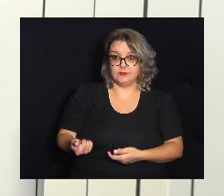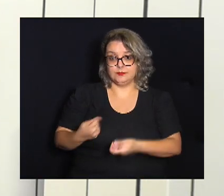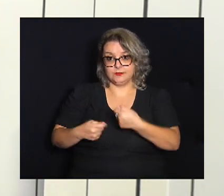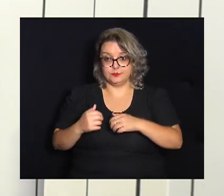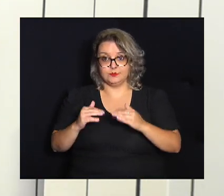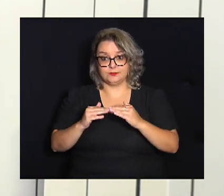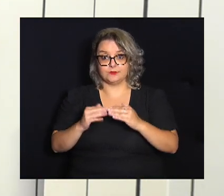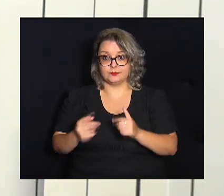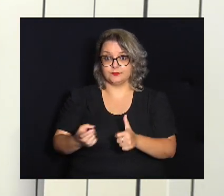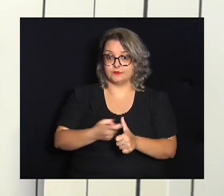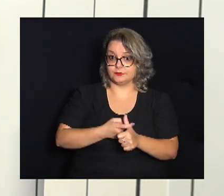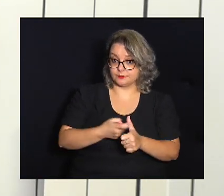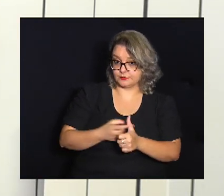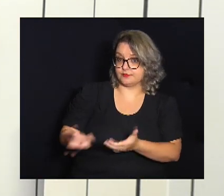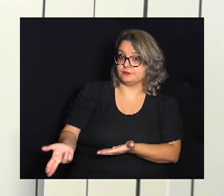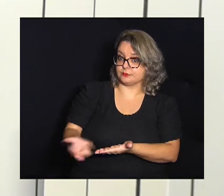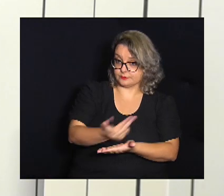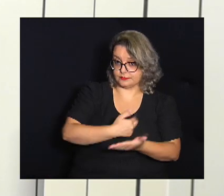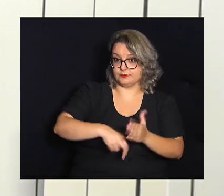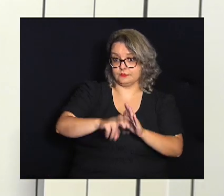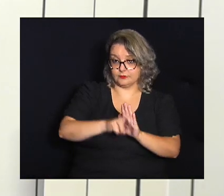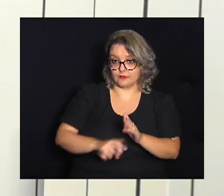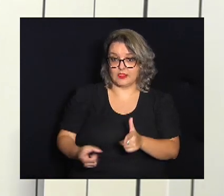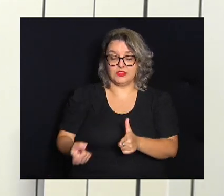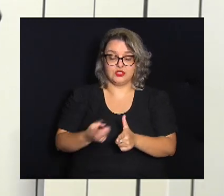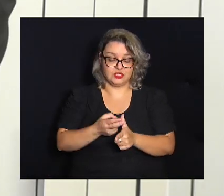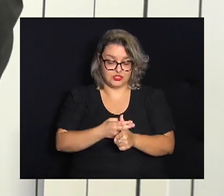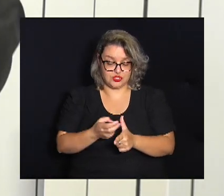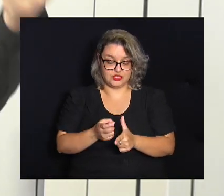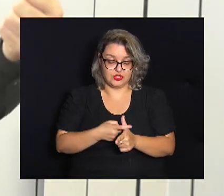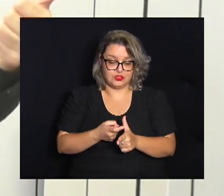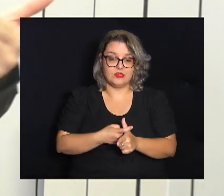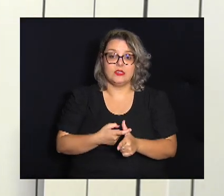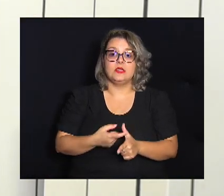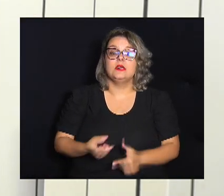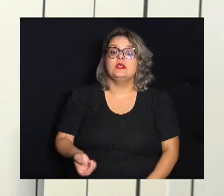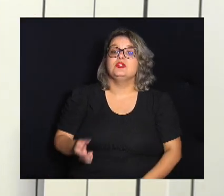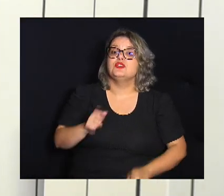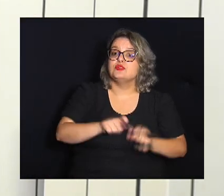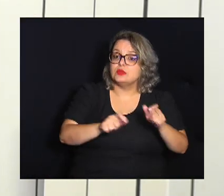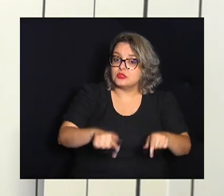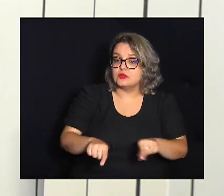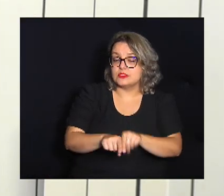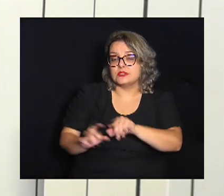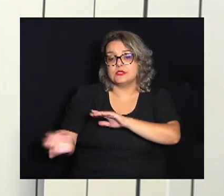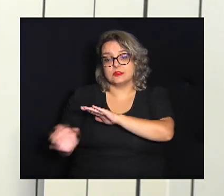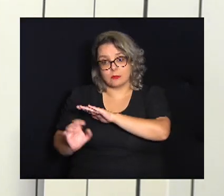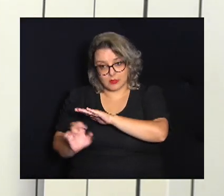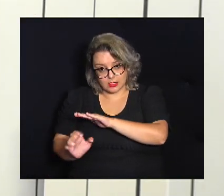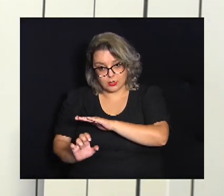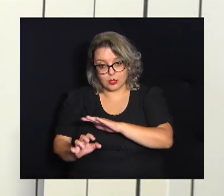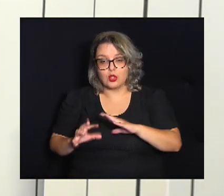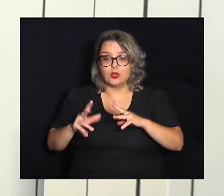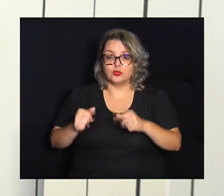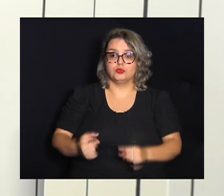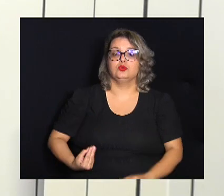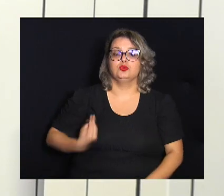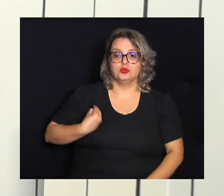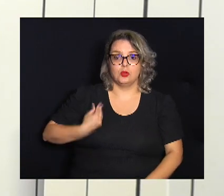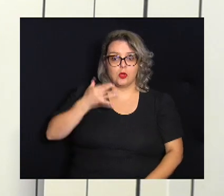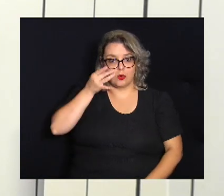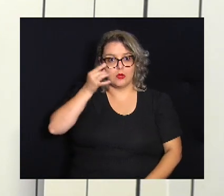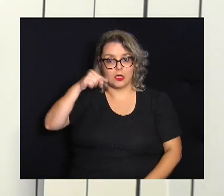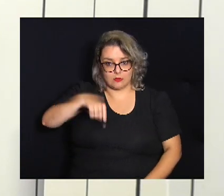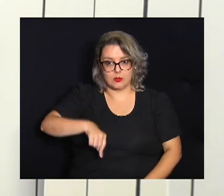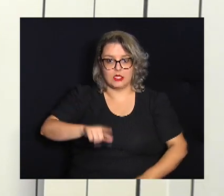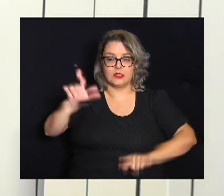de dívidas tributárias ou não tributárias de pessoas físicas e jurídicas, tudo com transmissão ao vivo